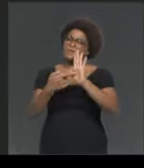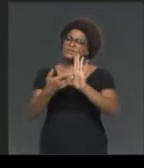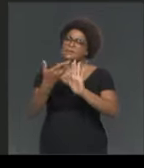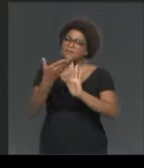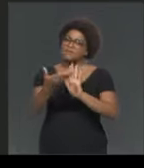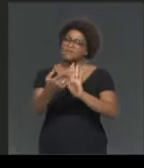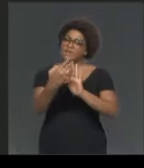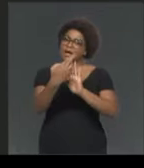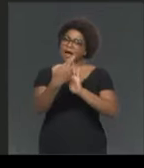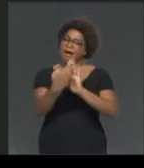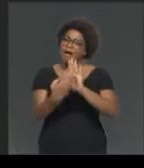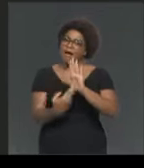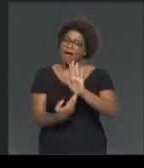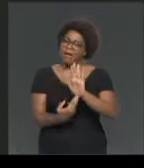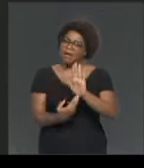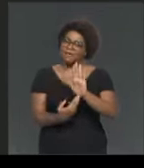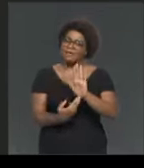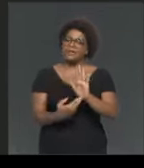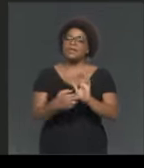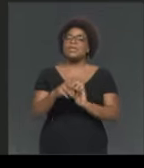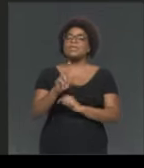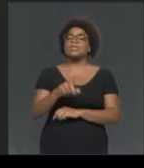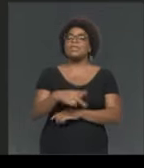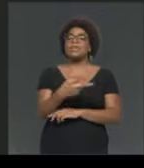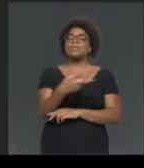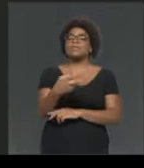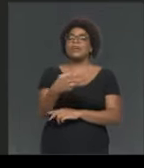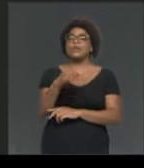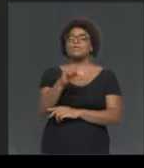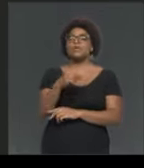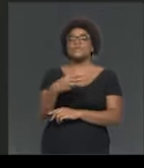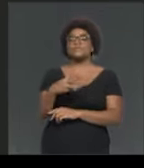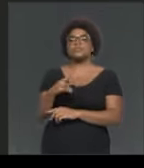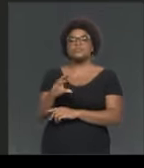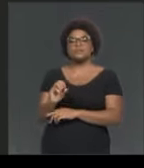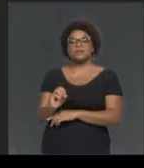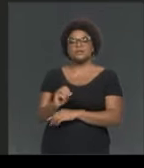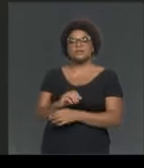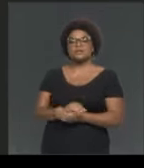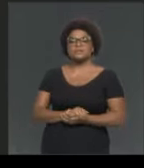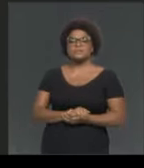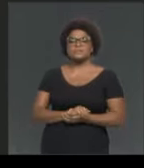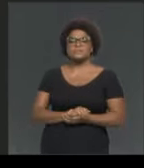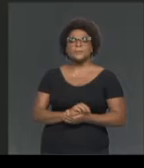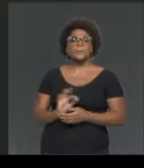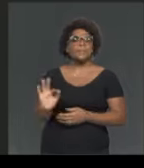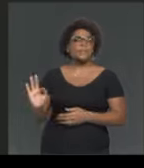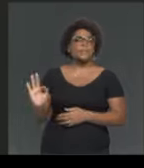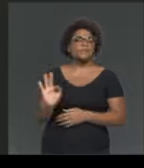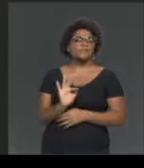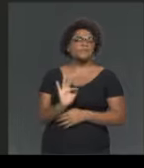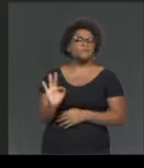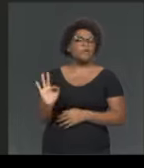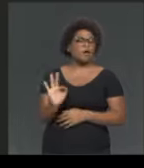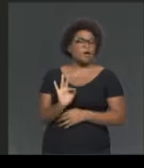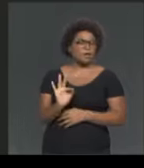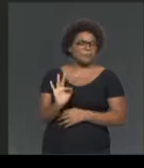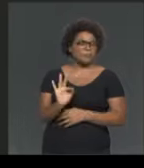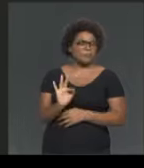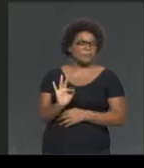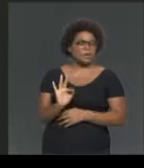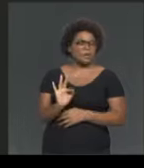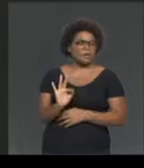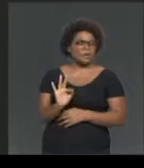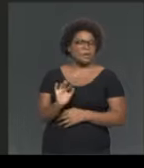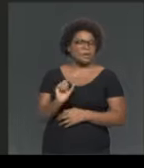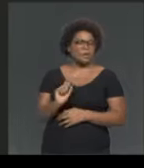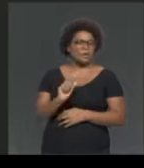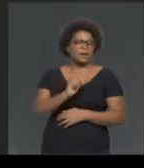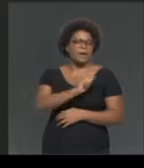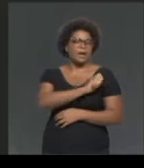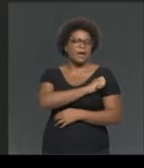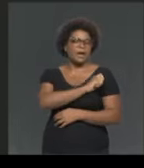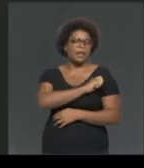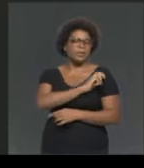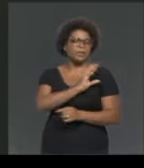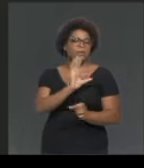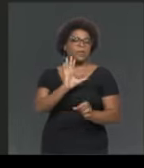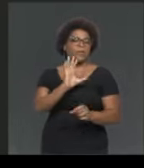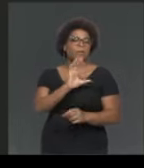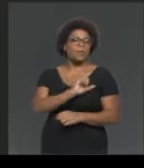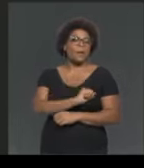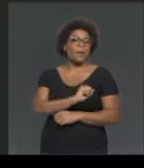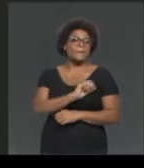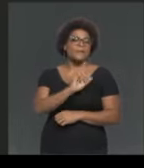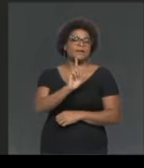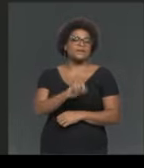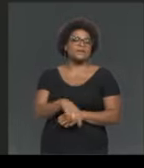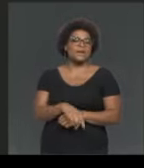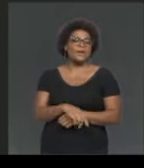regra. 9/30. E fórmulas? Uma que os alunos costumam gostar muito, a fórmula de Bhaskara, para resolver